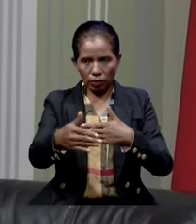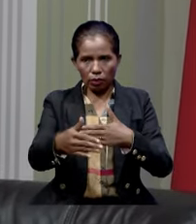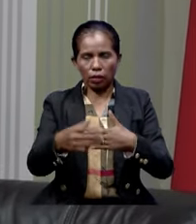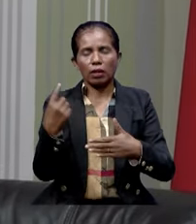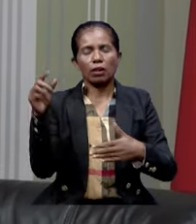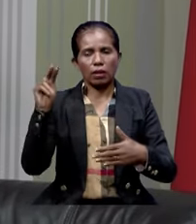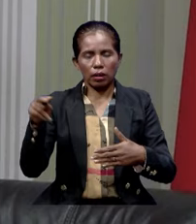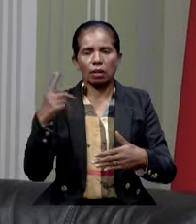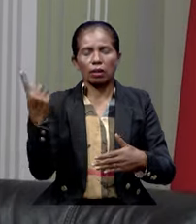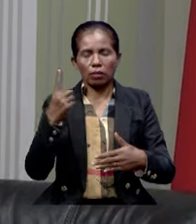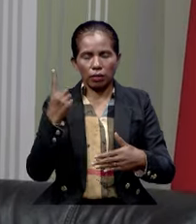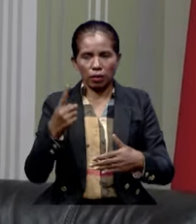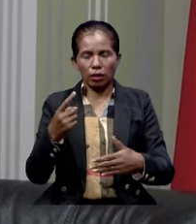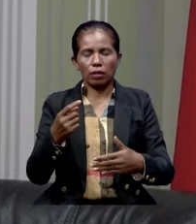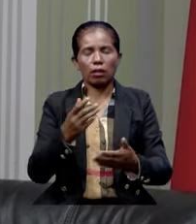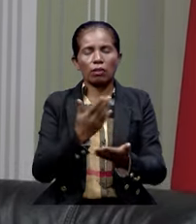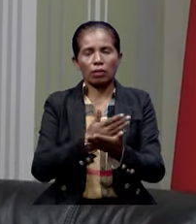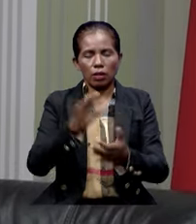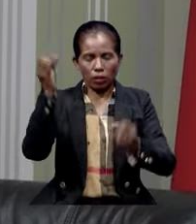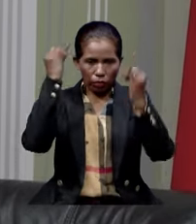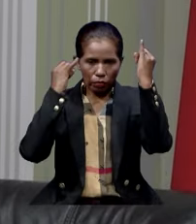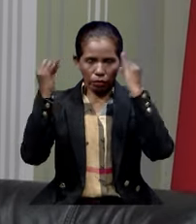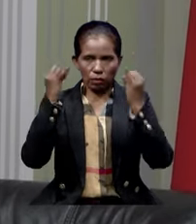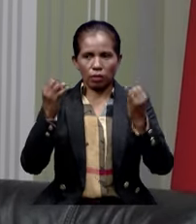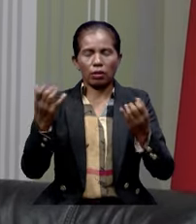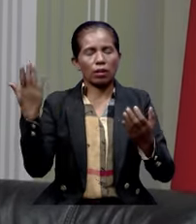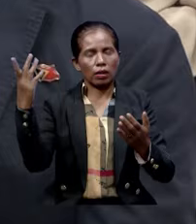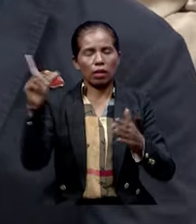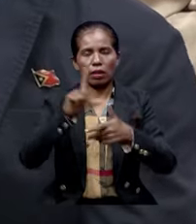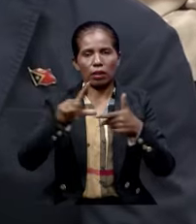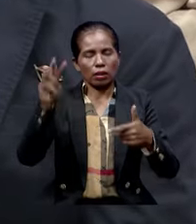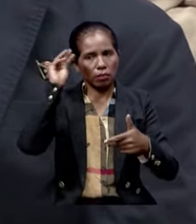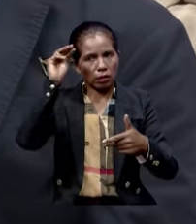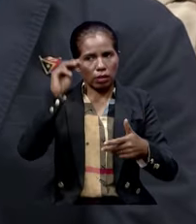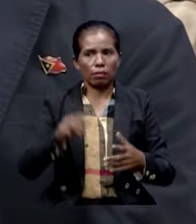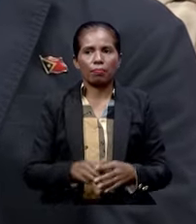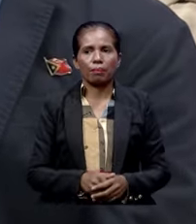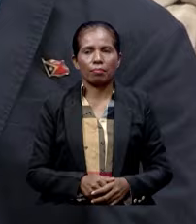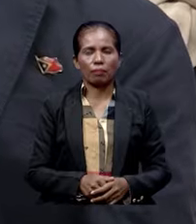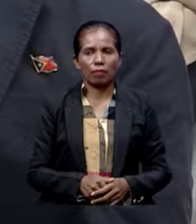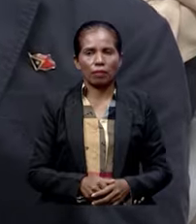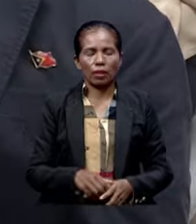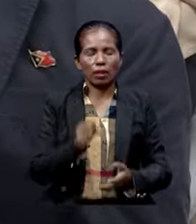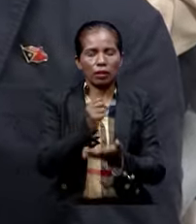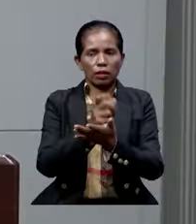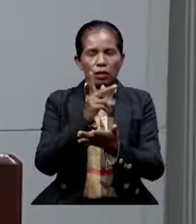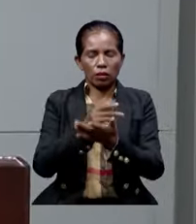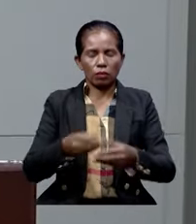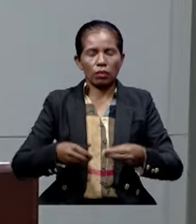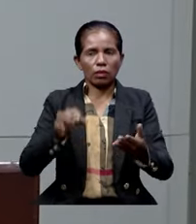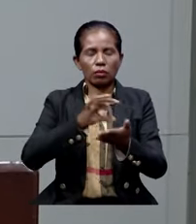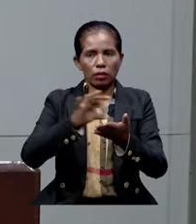na fatin atu habelar informação nebe e a linha ministerial. Antes nemos, se coms fo una formação